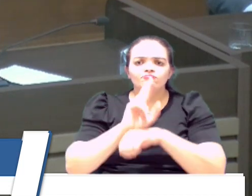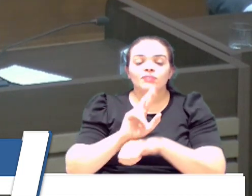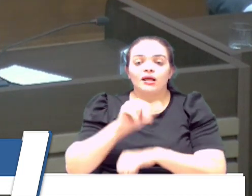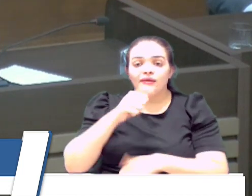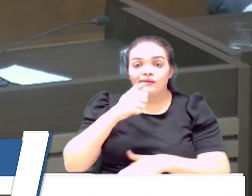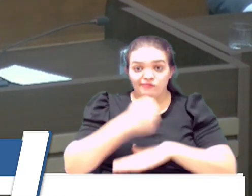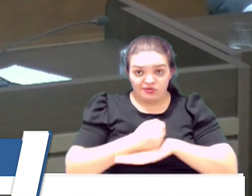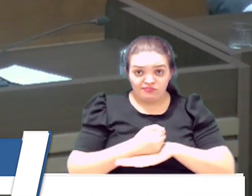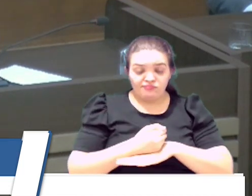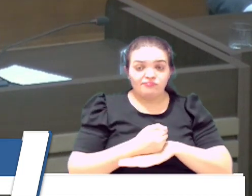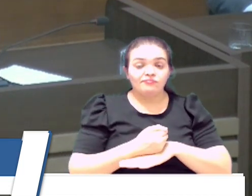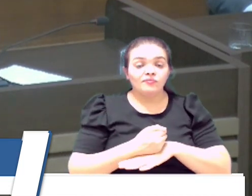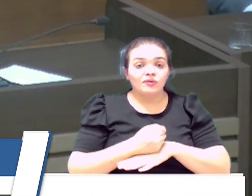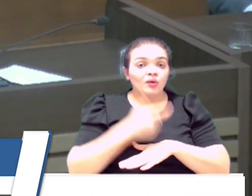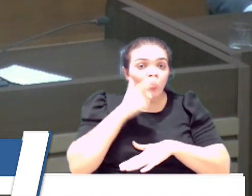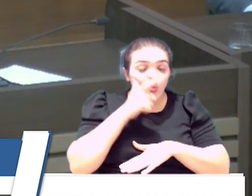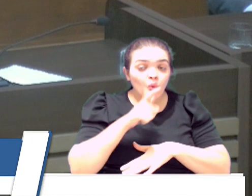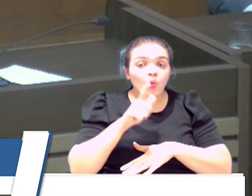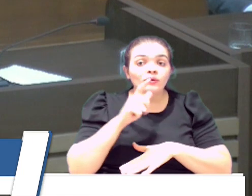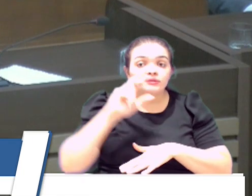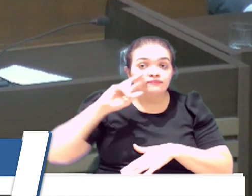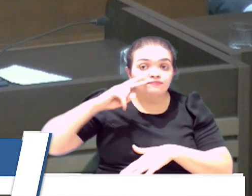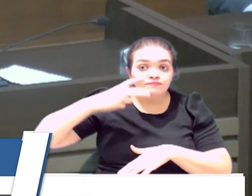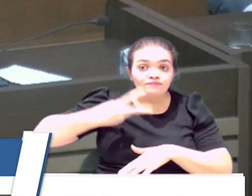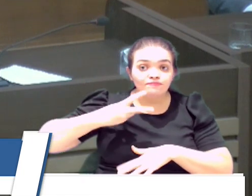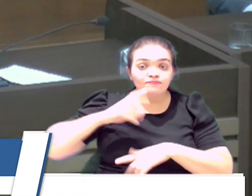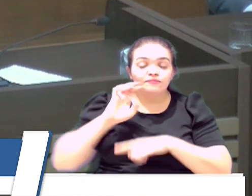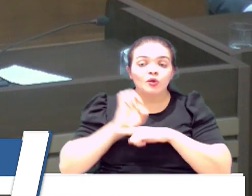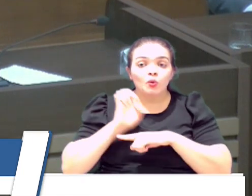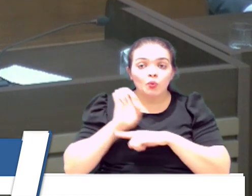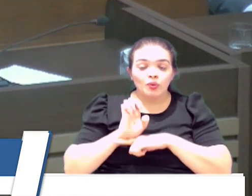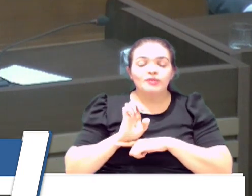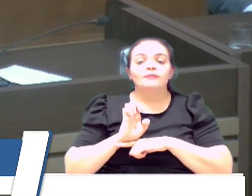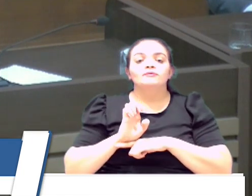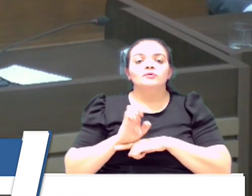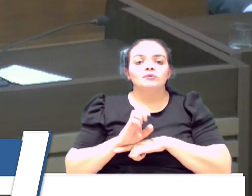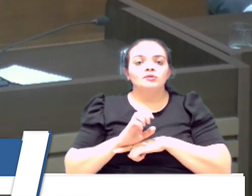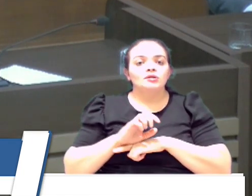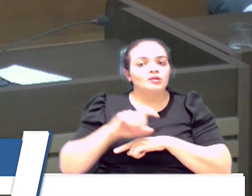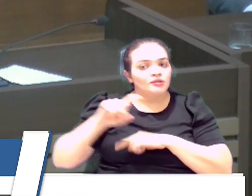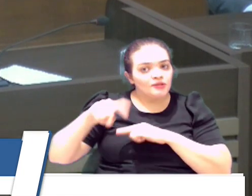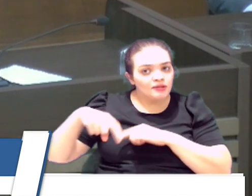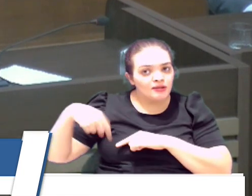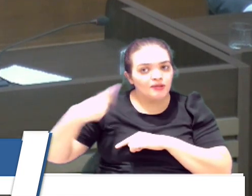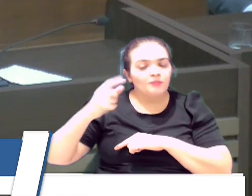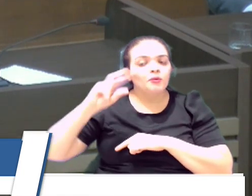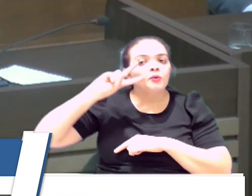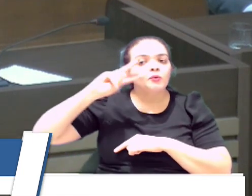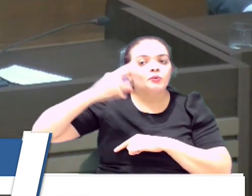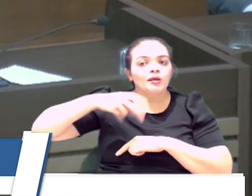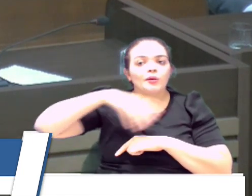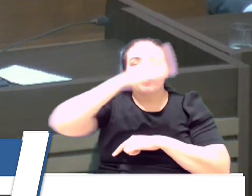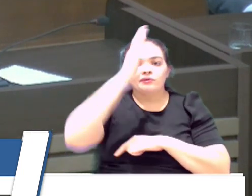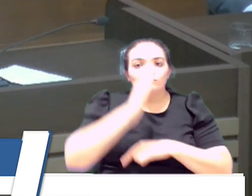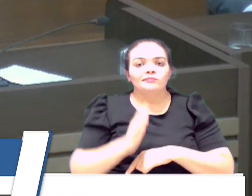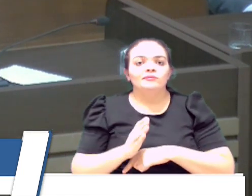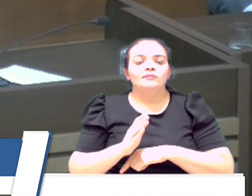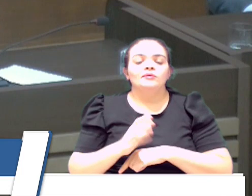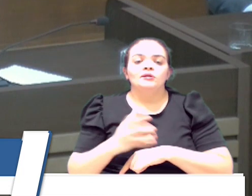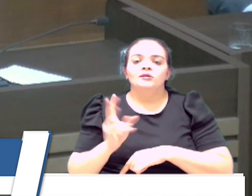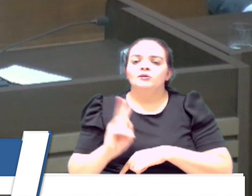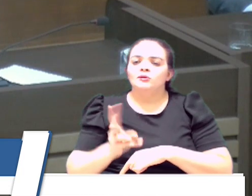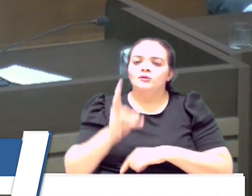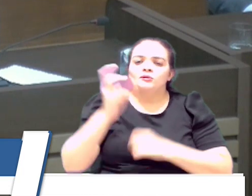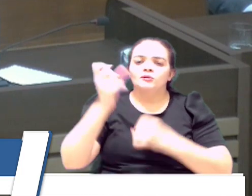Franca, seja reconhecido no estado inteiro e daqui a pouco vai ser reconhecido no país todo. Eu sempre falo